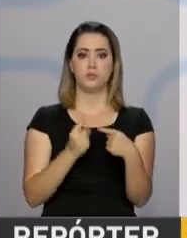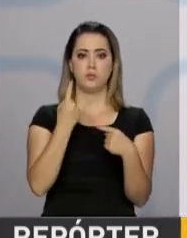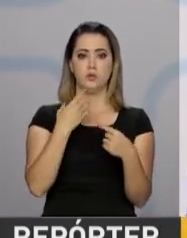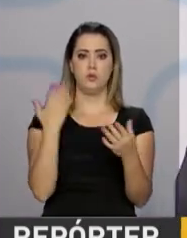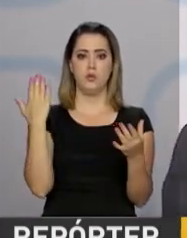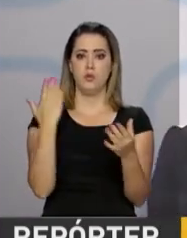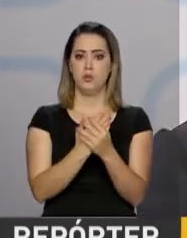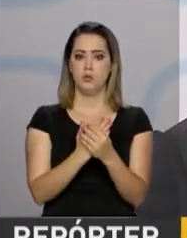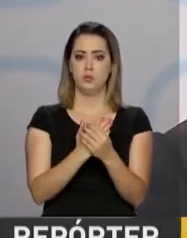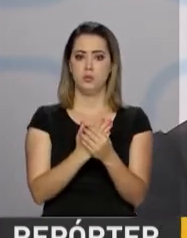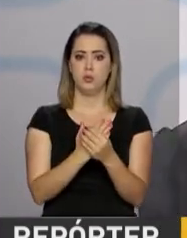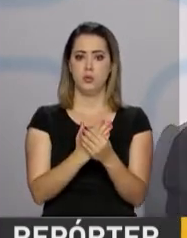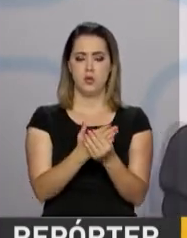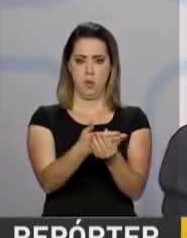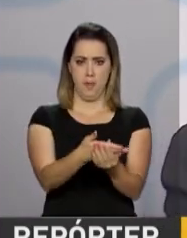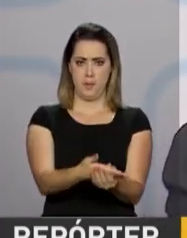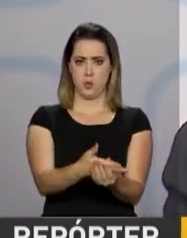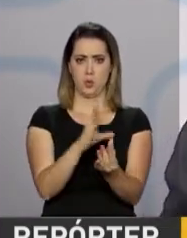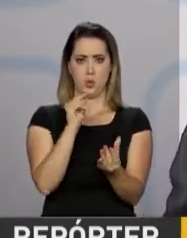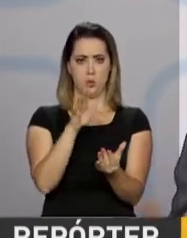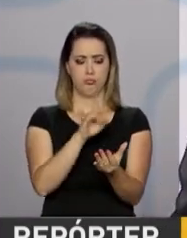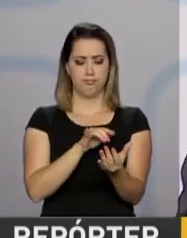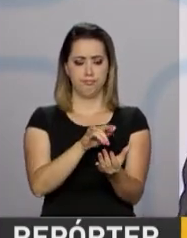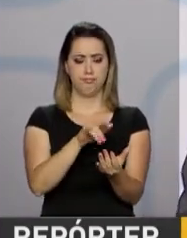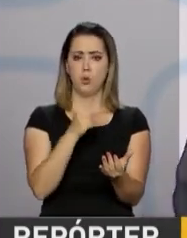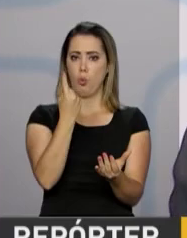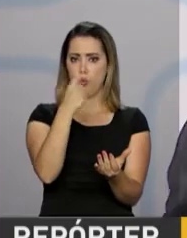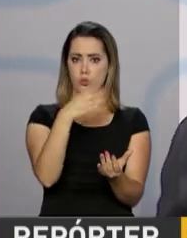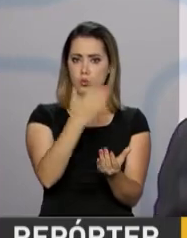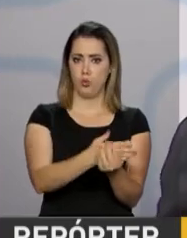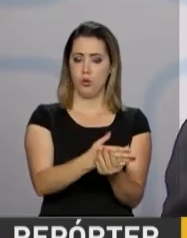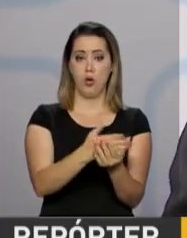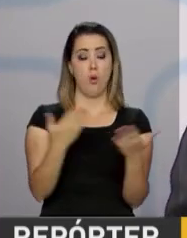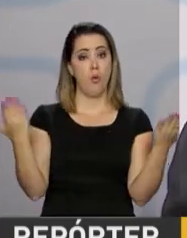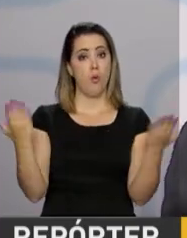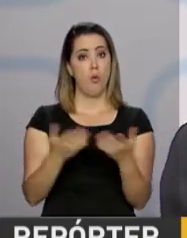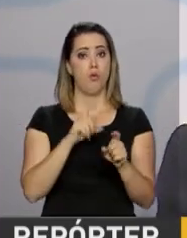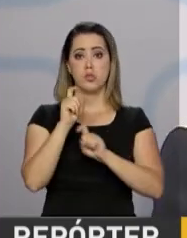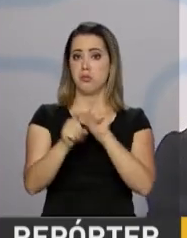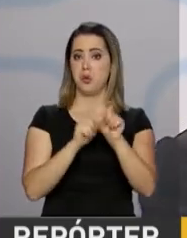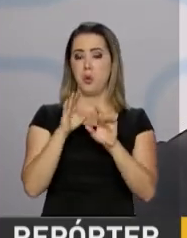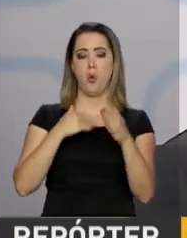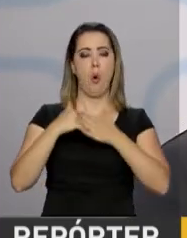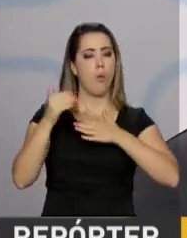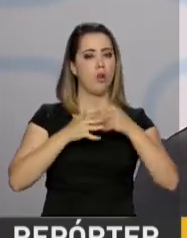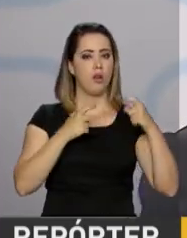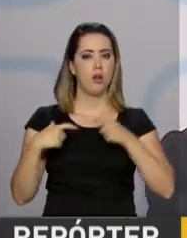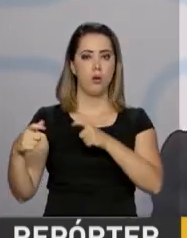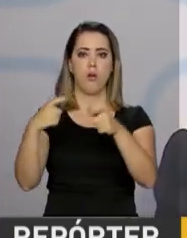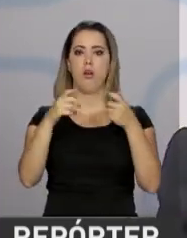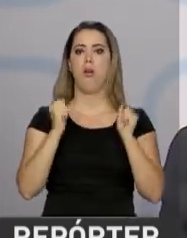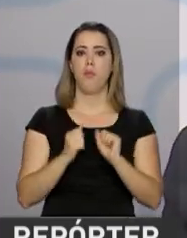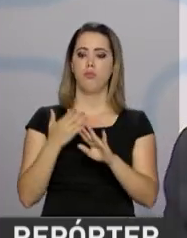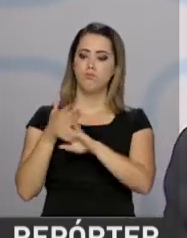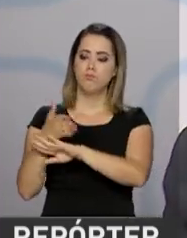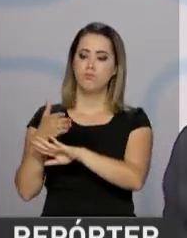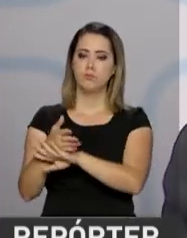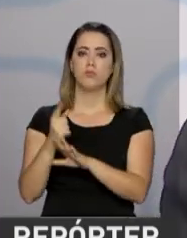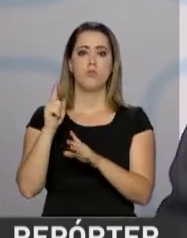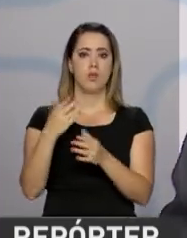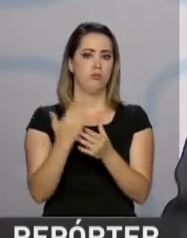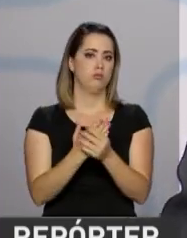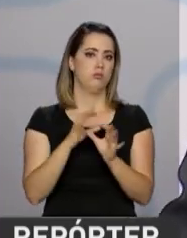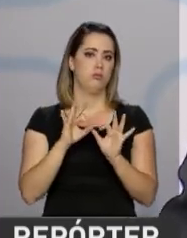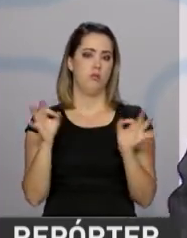dela estava naquela unidade de saúde hoje com o torna crônico em qualquer lugar está disponível a sua o seu produtor de tônico